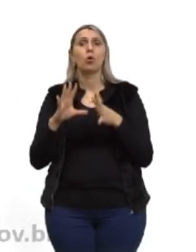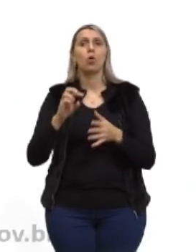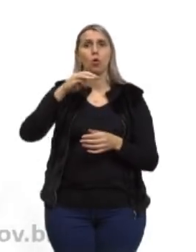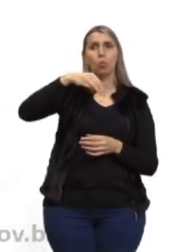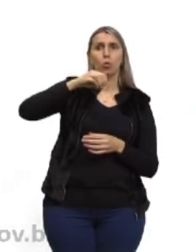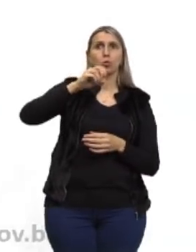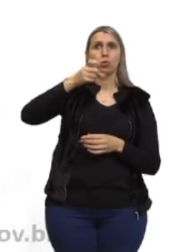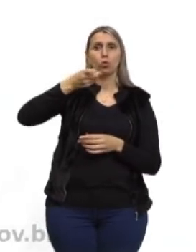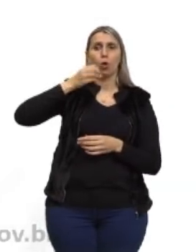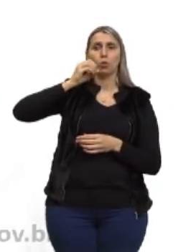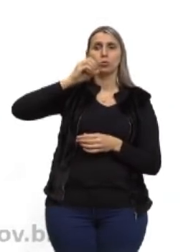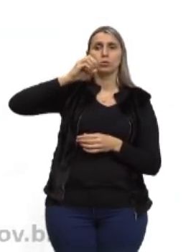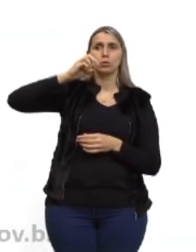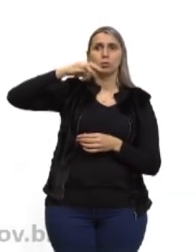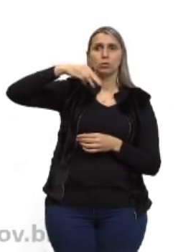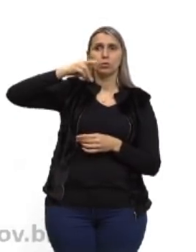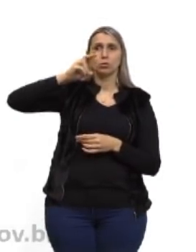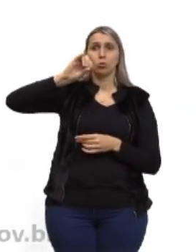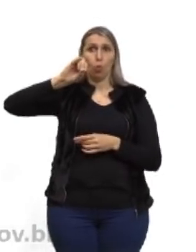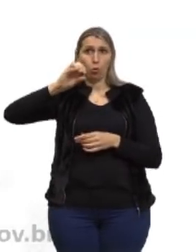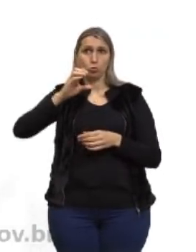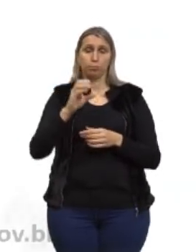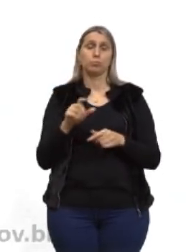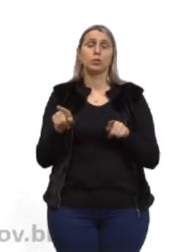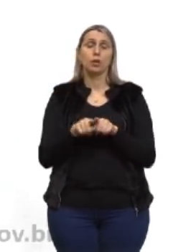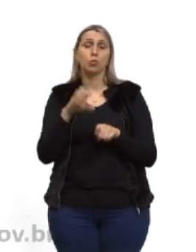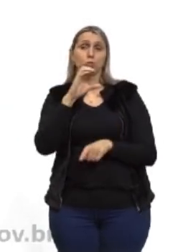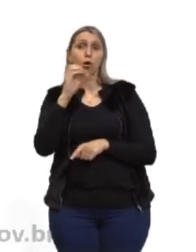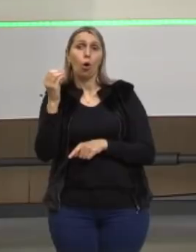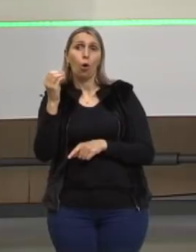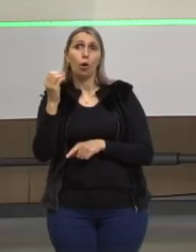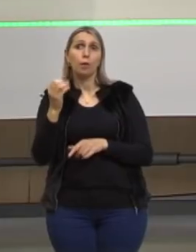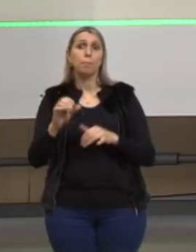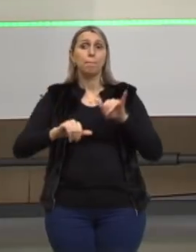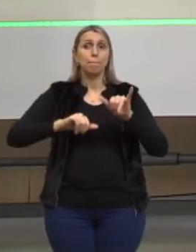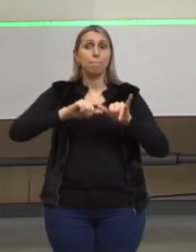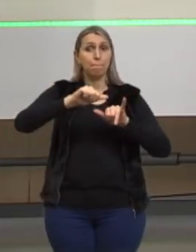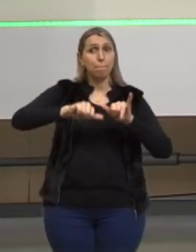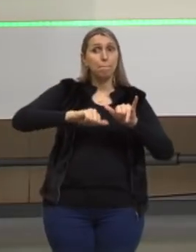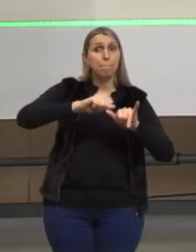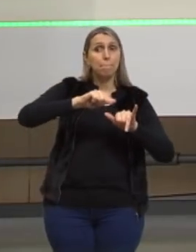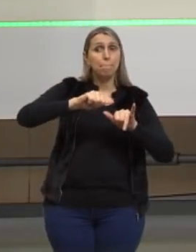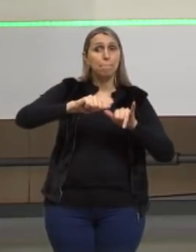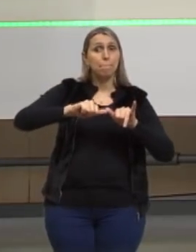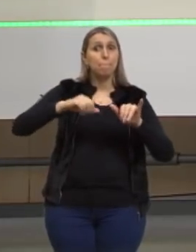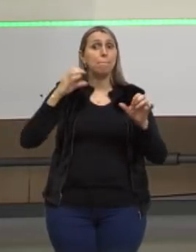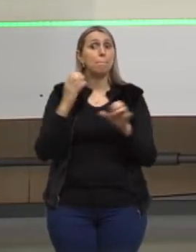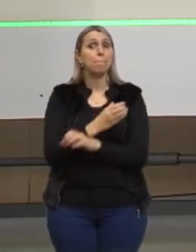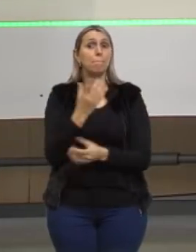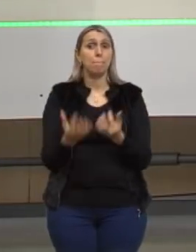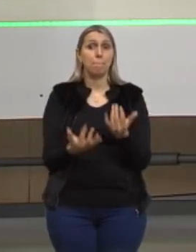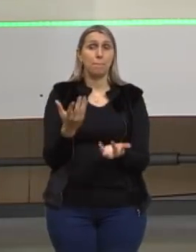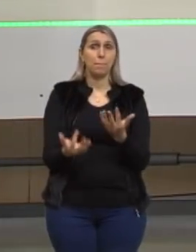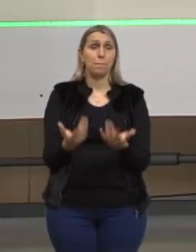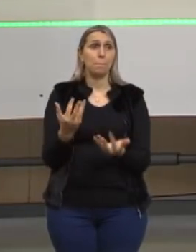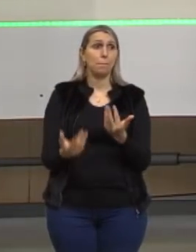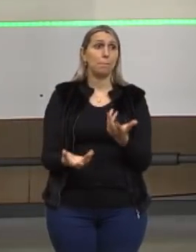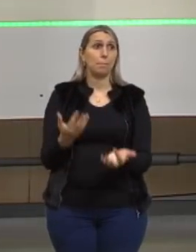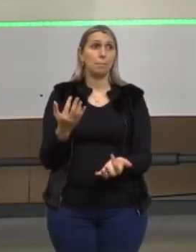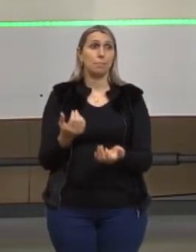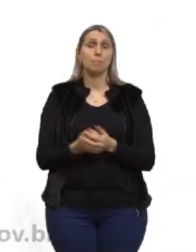monóxido de carbono que é o tá mas nesse caso a gente tá falando reações de combustão completa